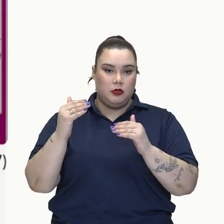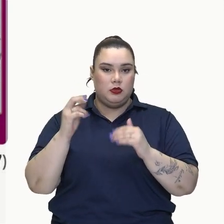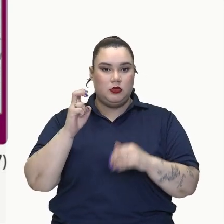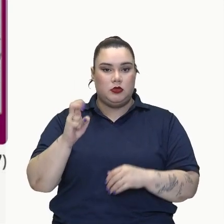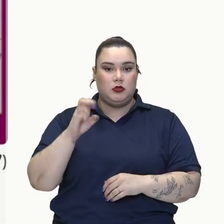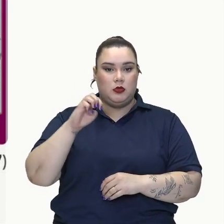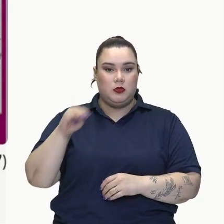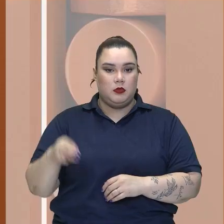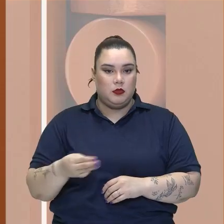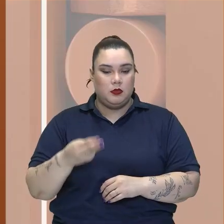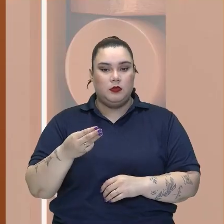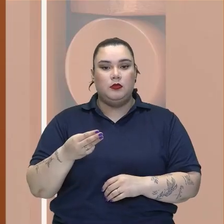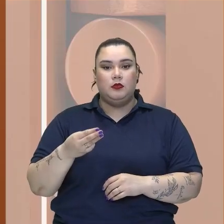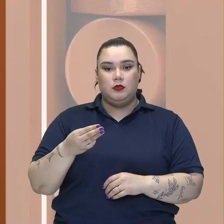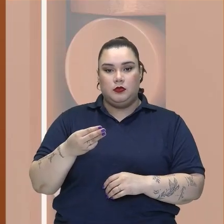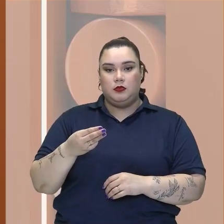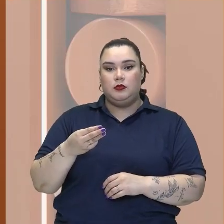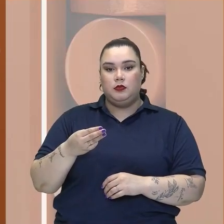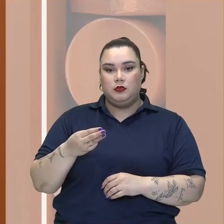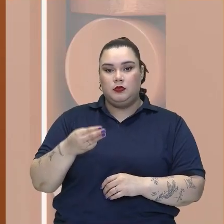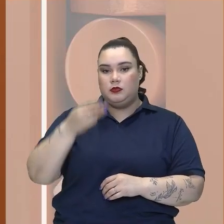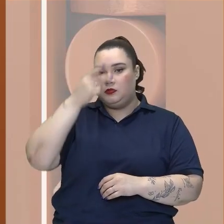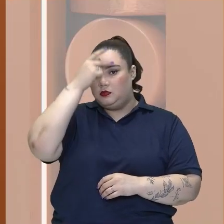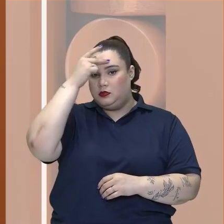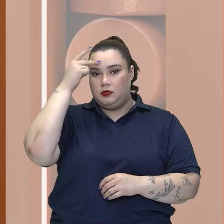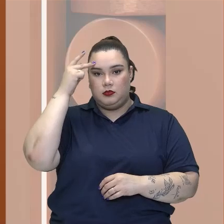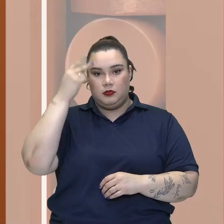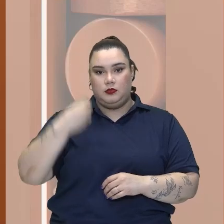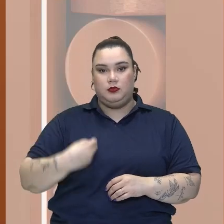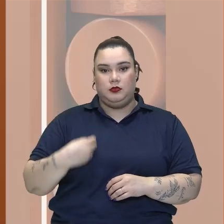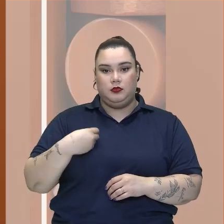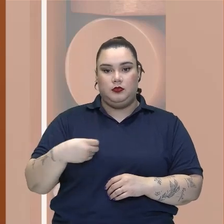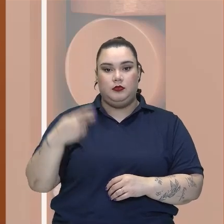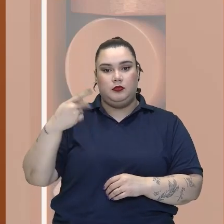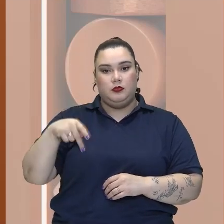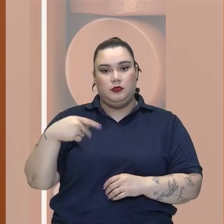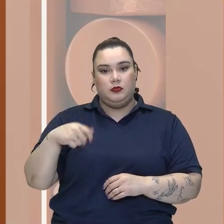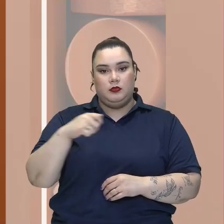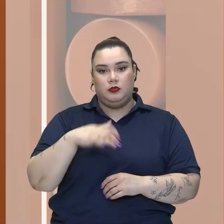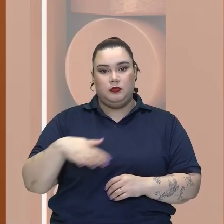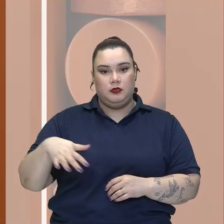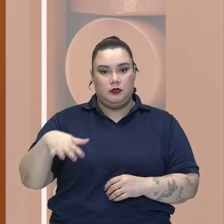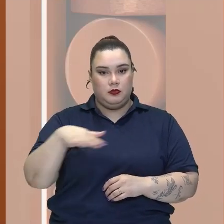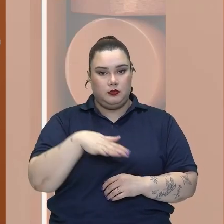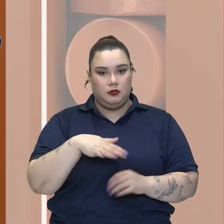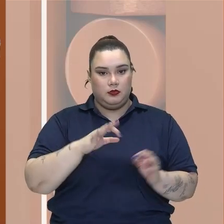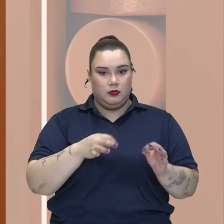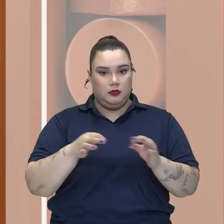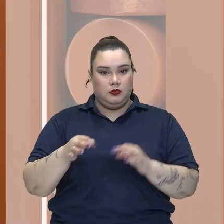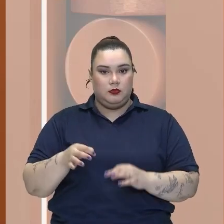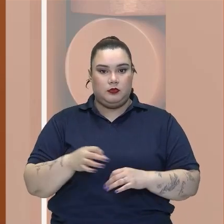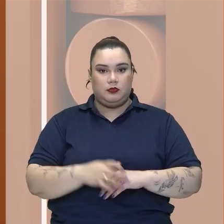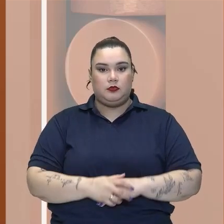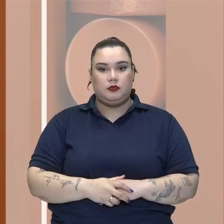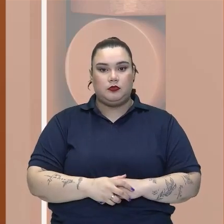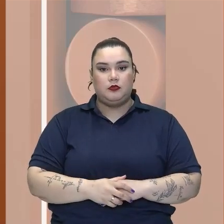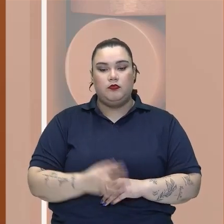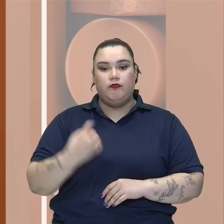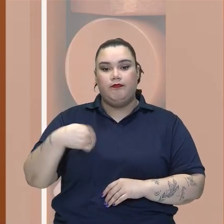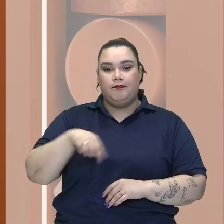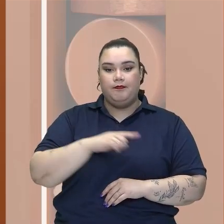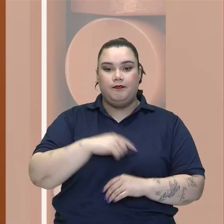5 milhões de pessoas vivendo nas áreas urbanas. E aí a gente